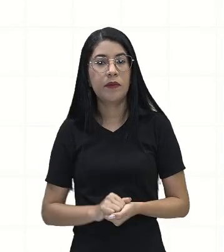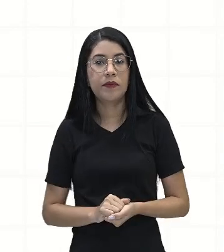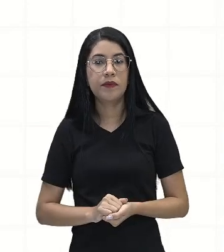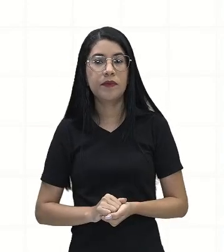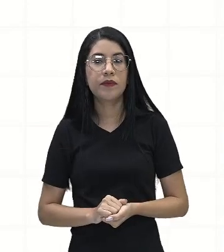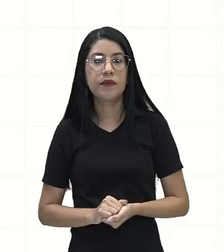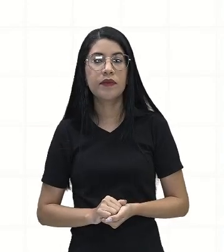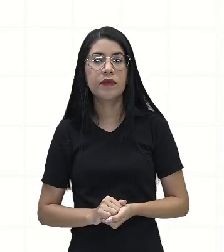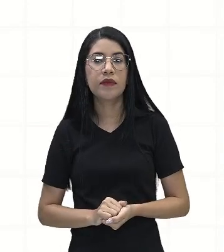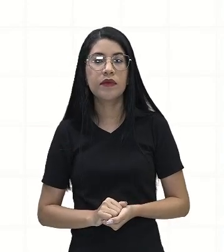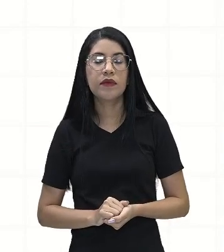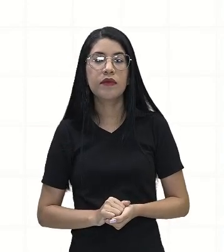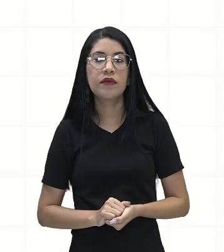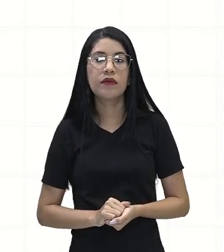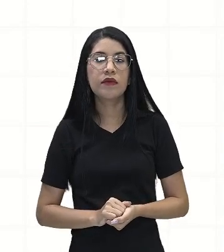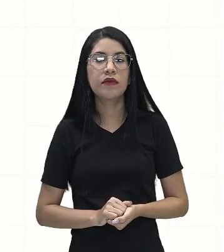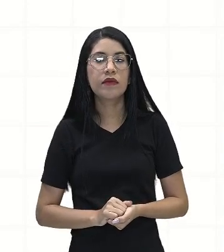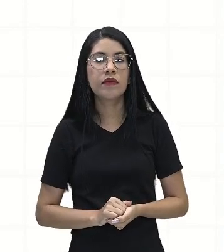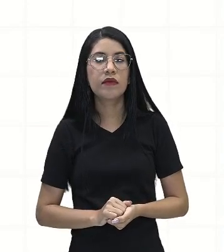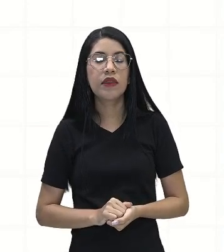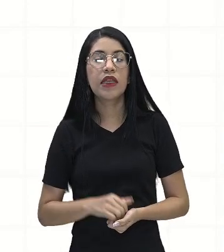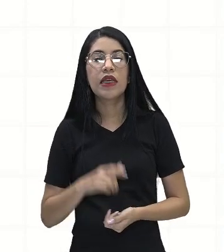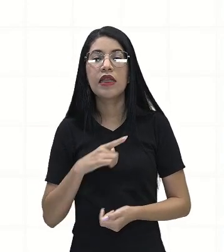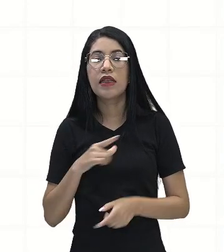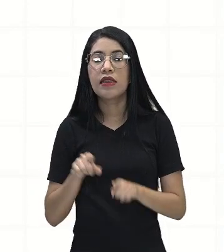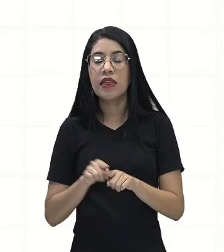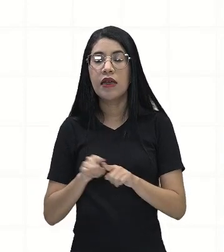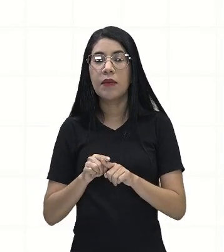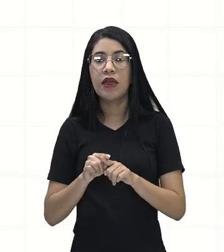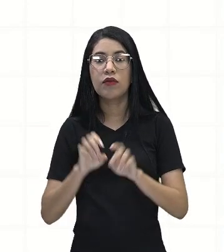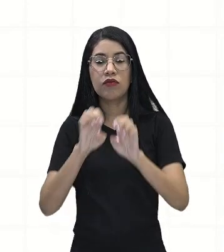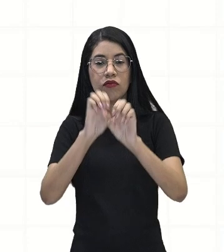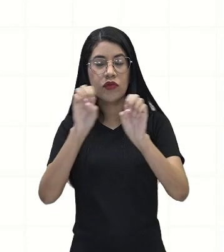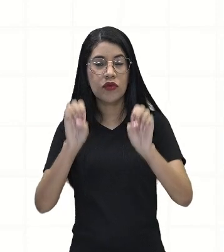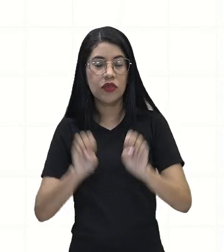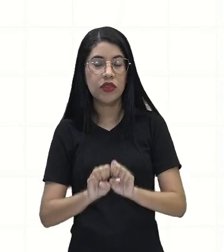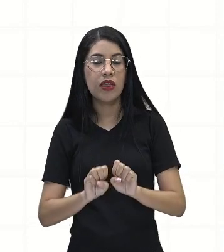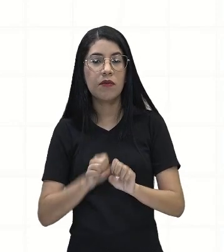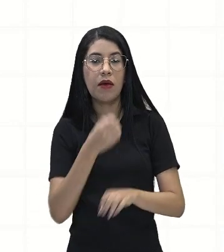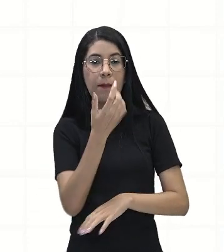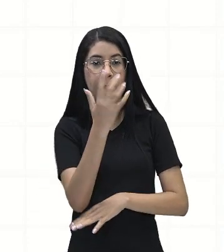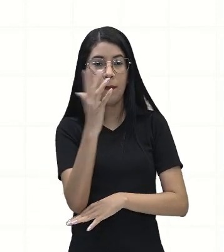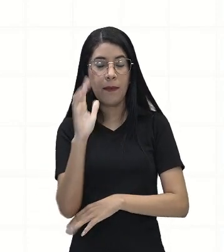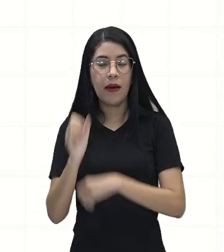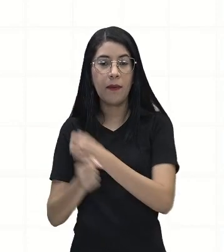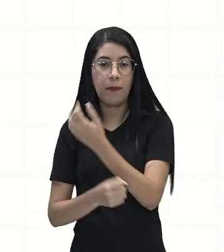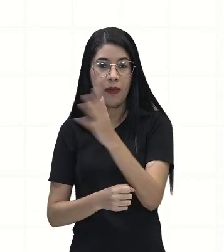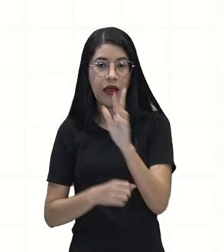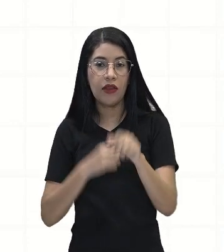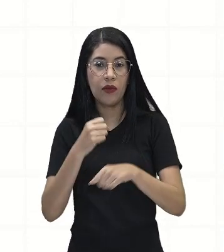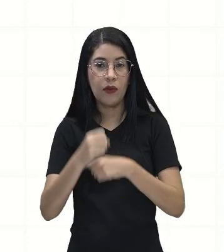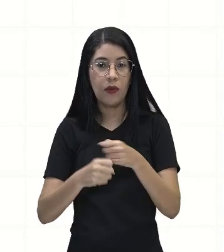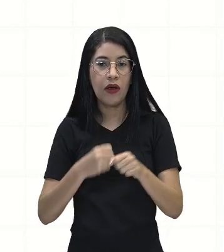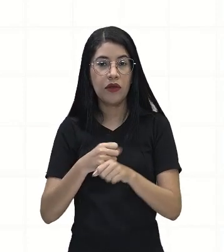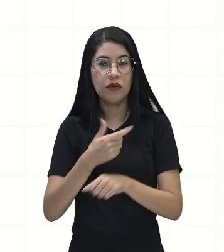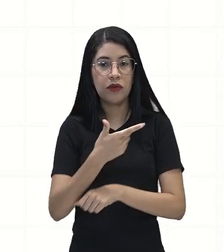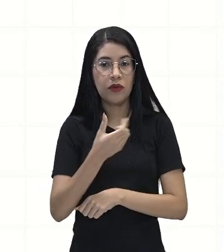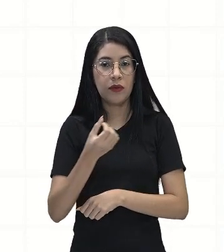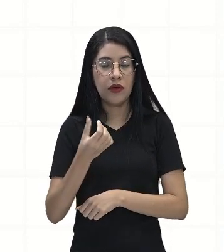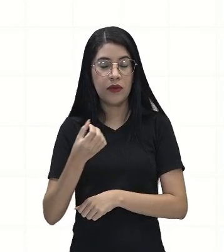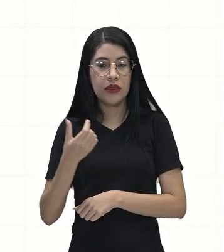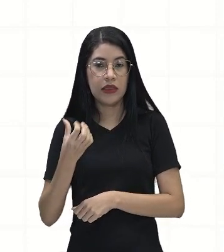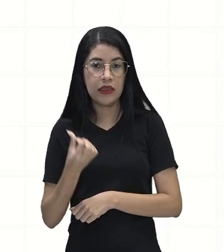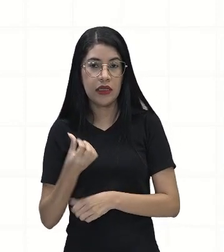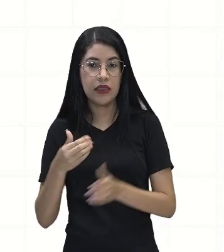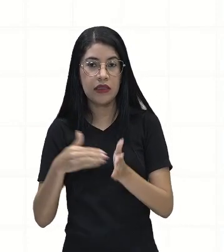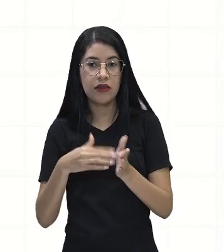com sistemas agroflorestais em hectares no período de 2006 a 2017,